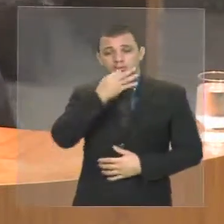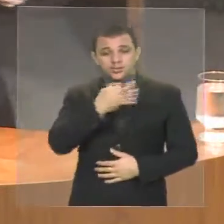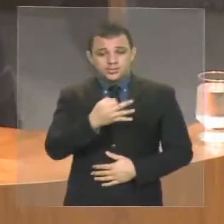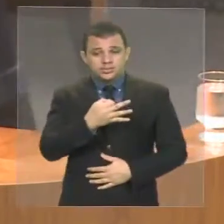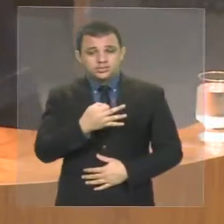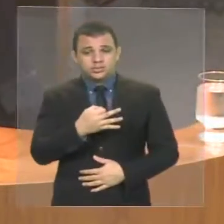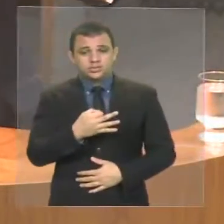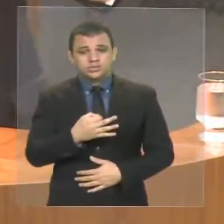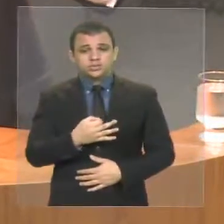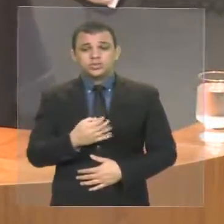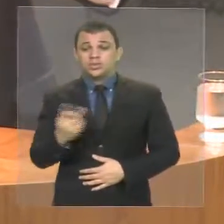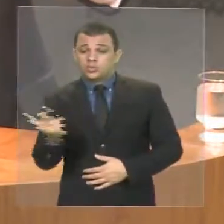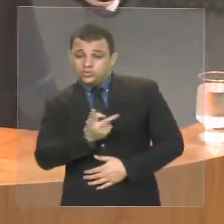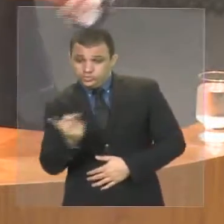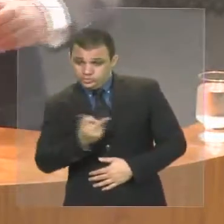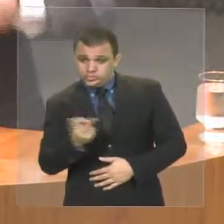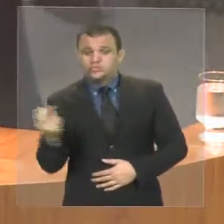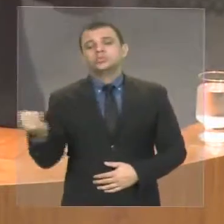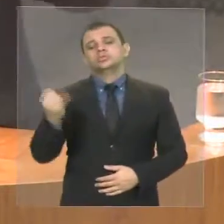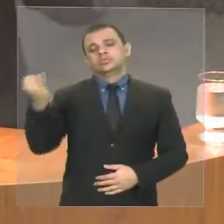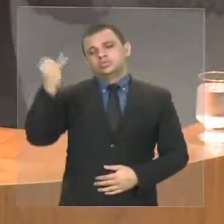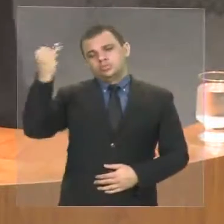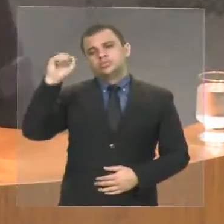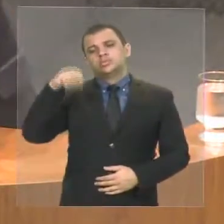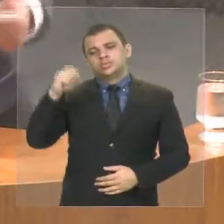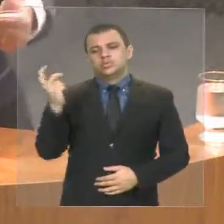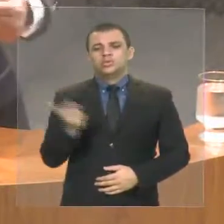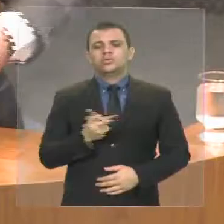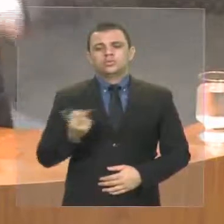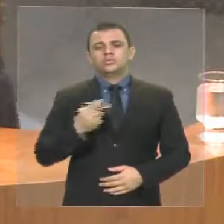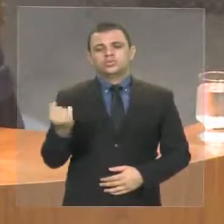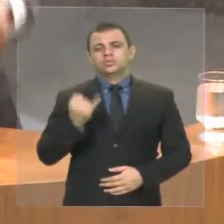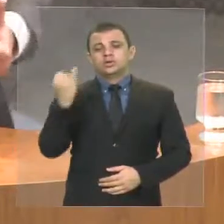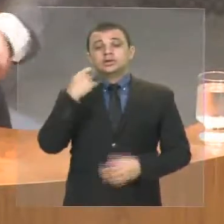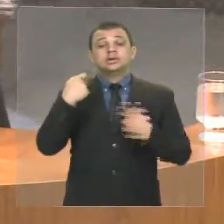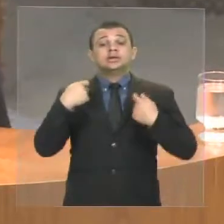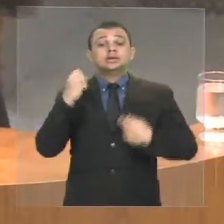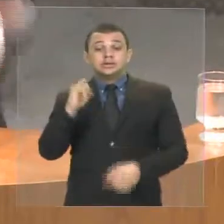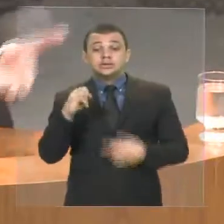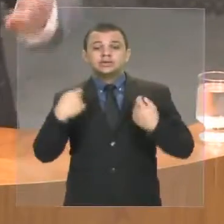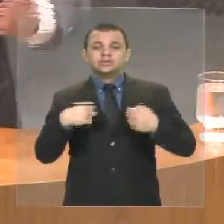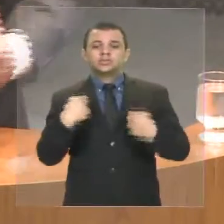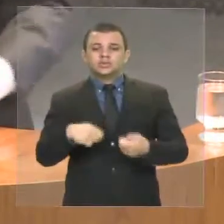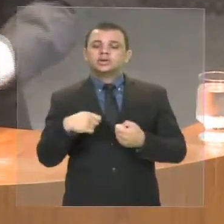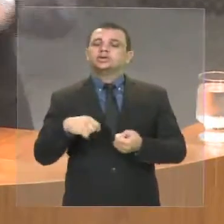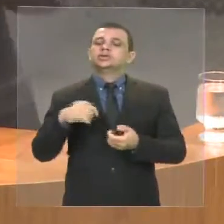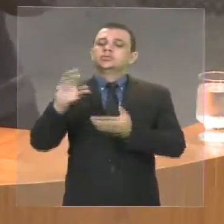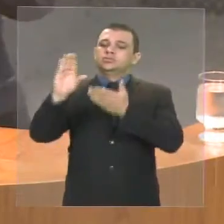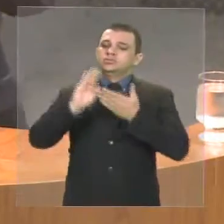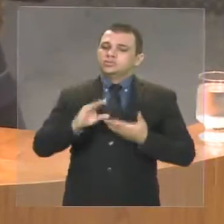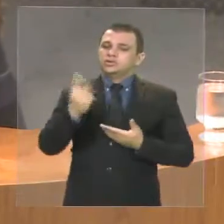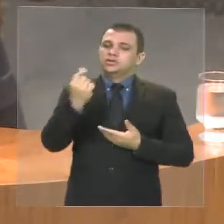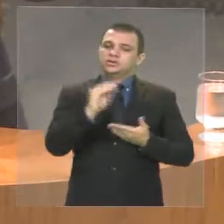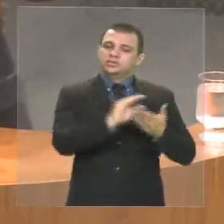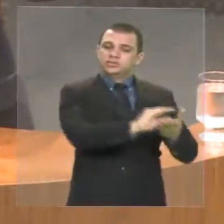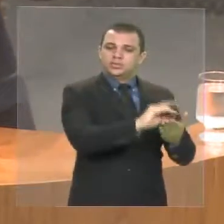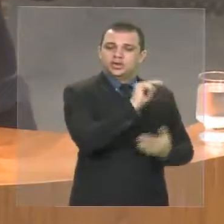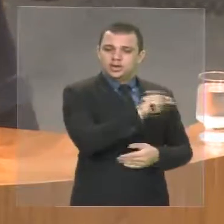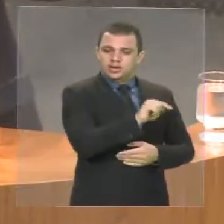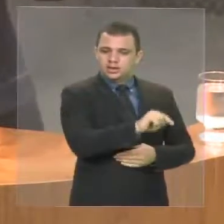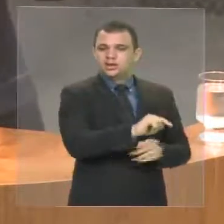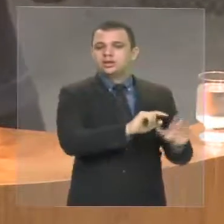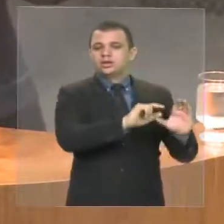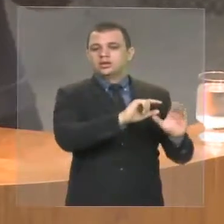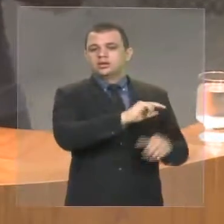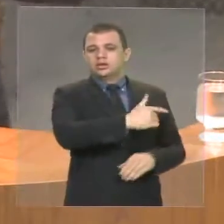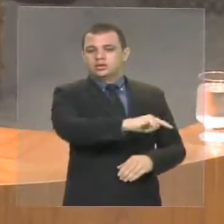não exclui o outro. Se tiver que conseguir recursos para prolongar a litorânea, é importante para o turismo. E o trecho é muito pequeno. Me